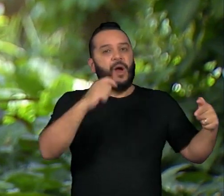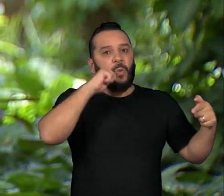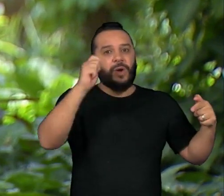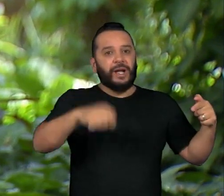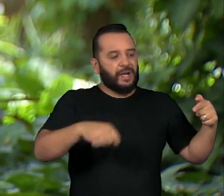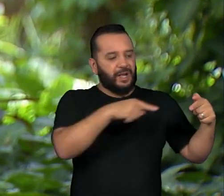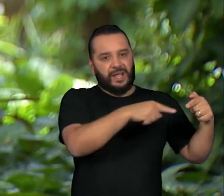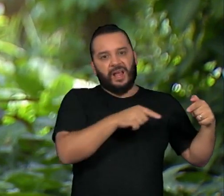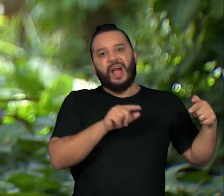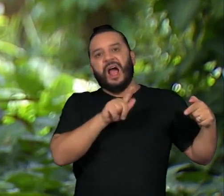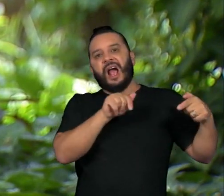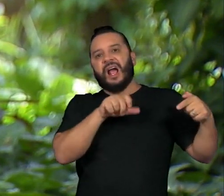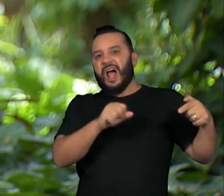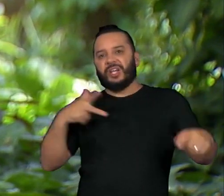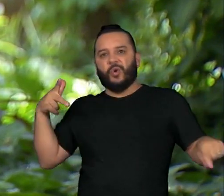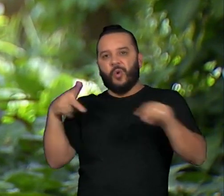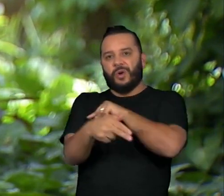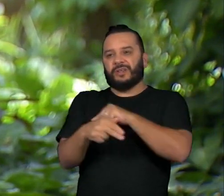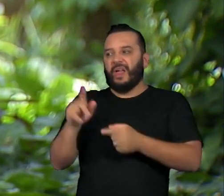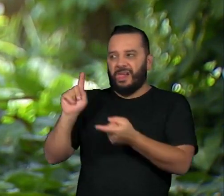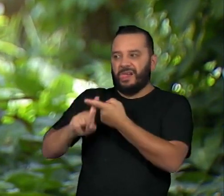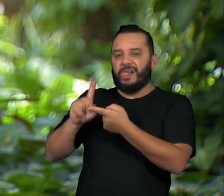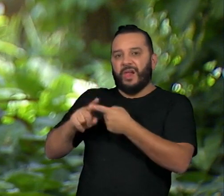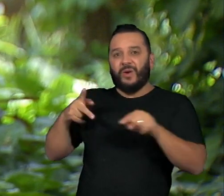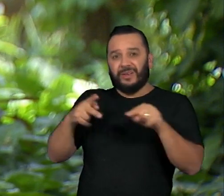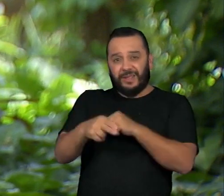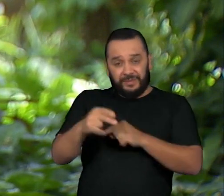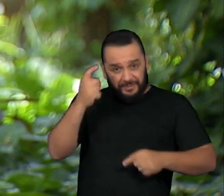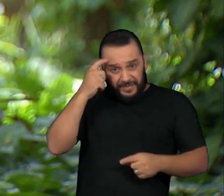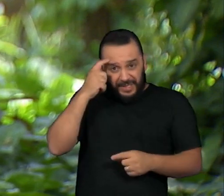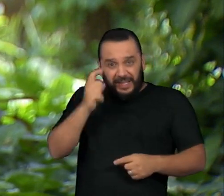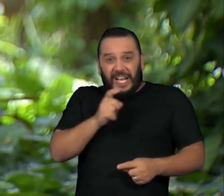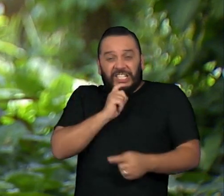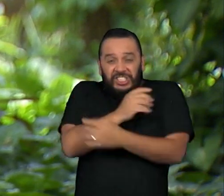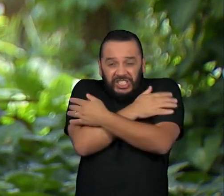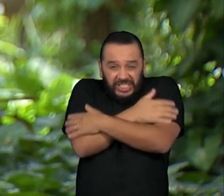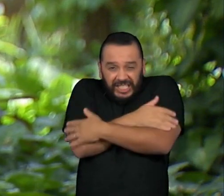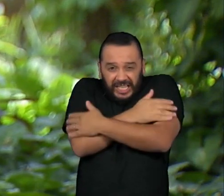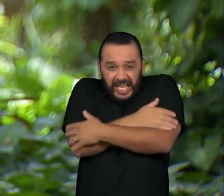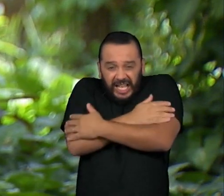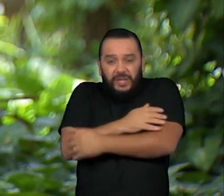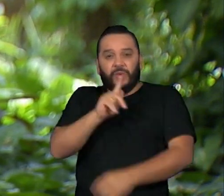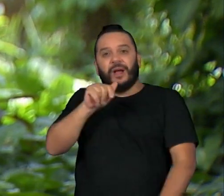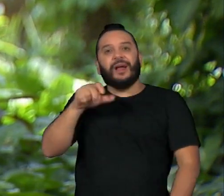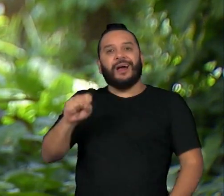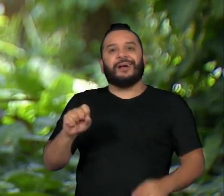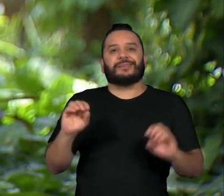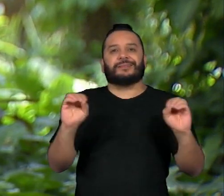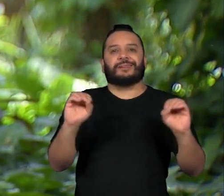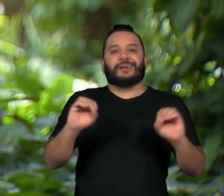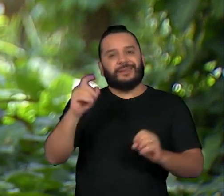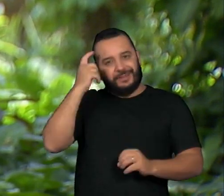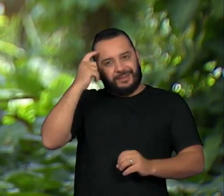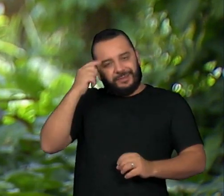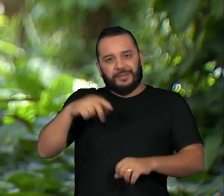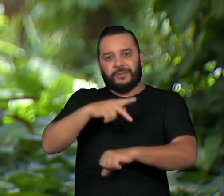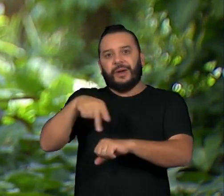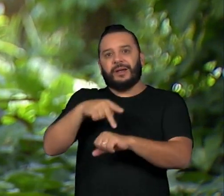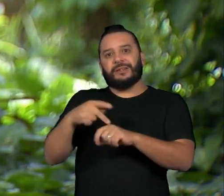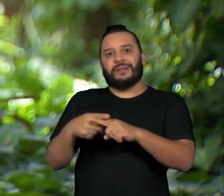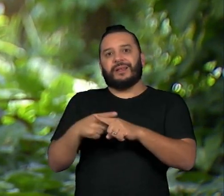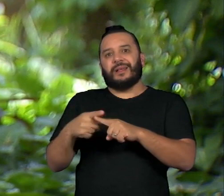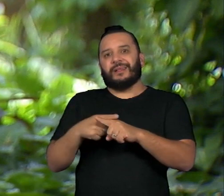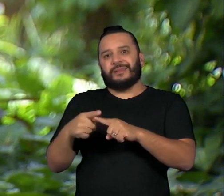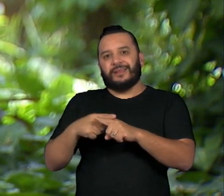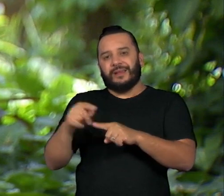cortar o fornecimento. Imagina um inverno gelado sem aquecimento. A Inglaterra se vê às voltas com